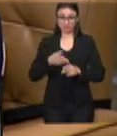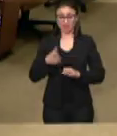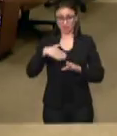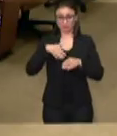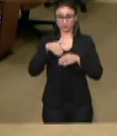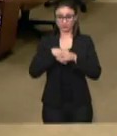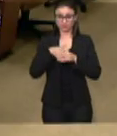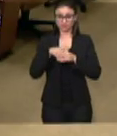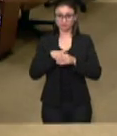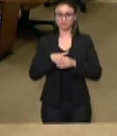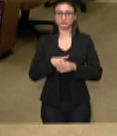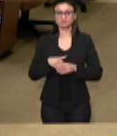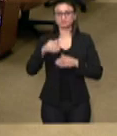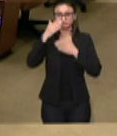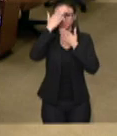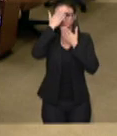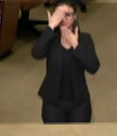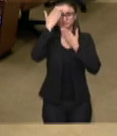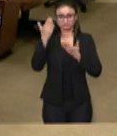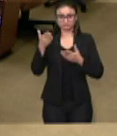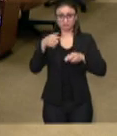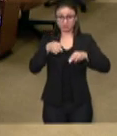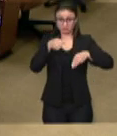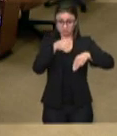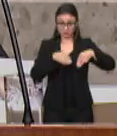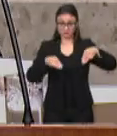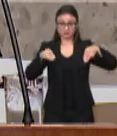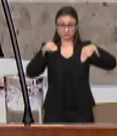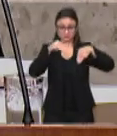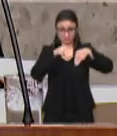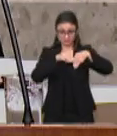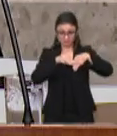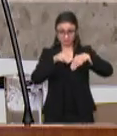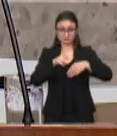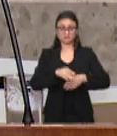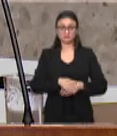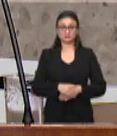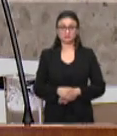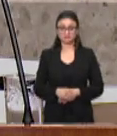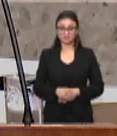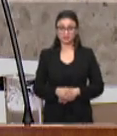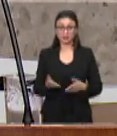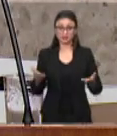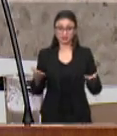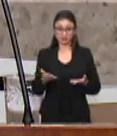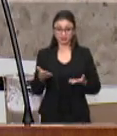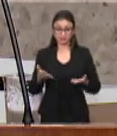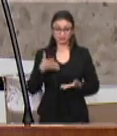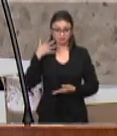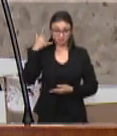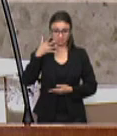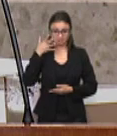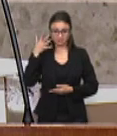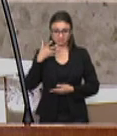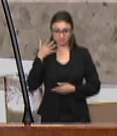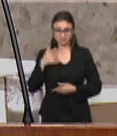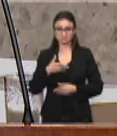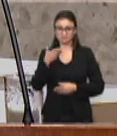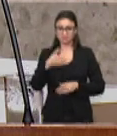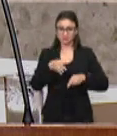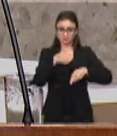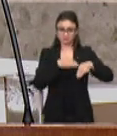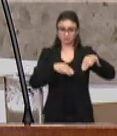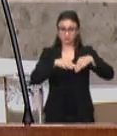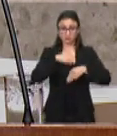voto. Agradeço ao ministro Ricardo Lewandowski e passo agora a palavra ao nosso decano, ministro